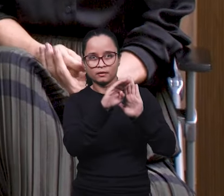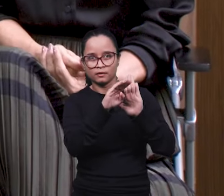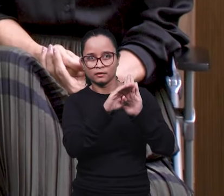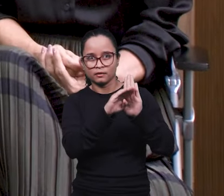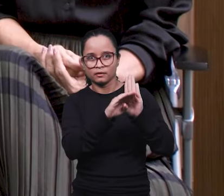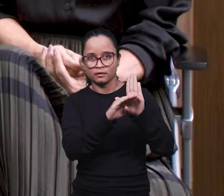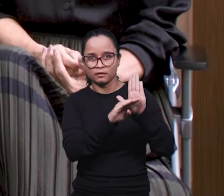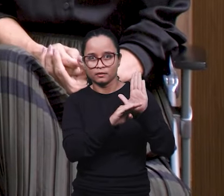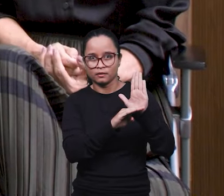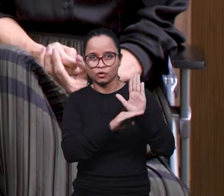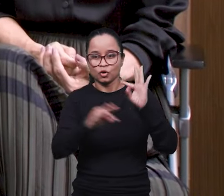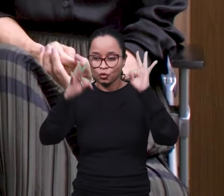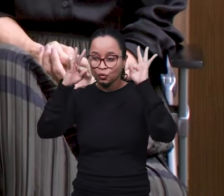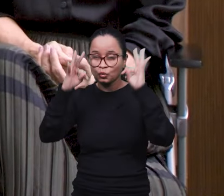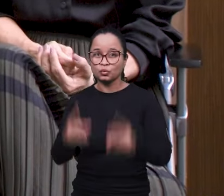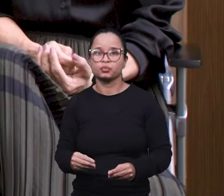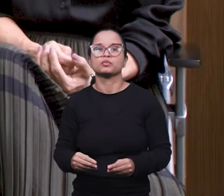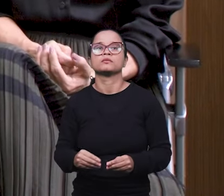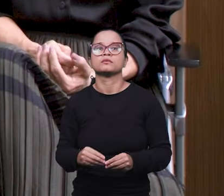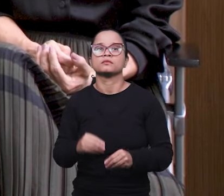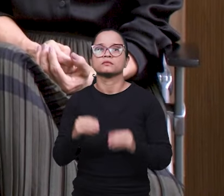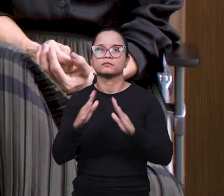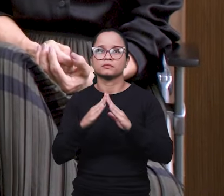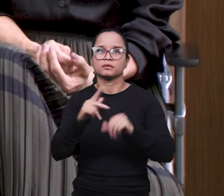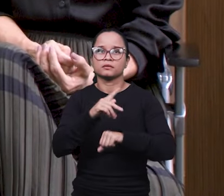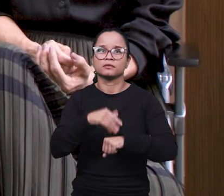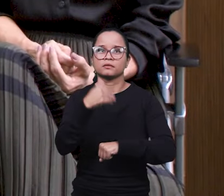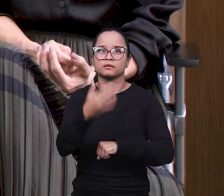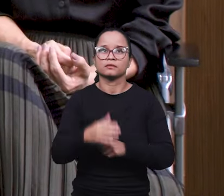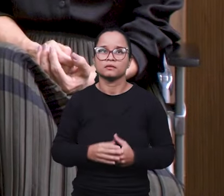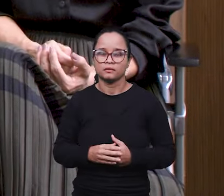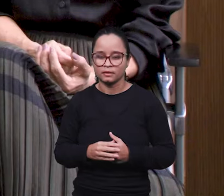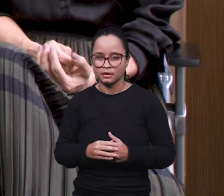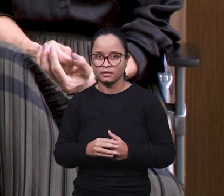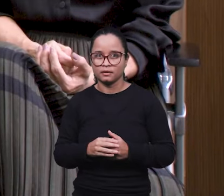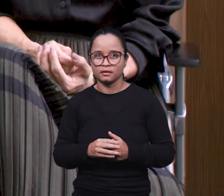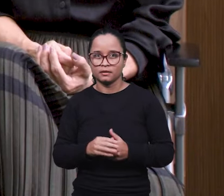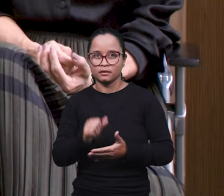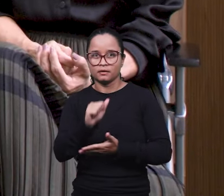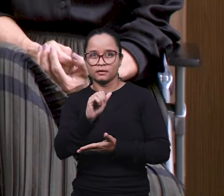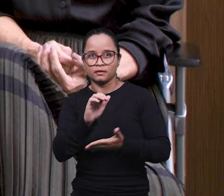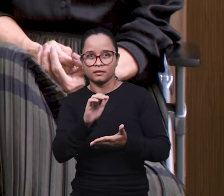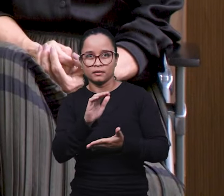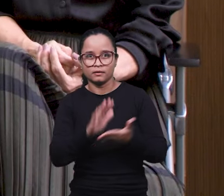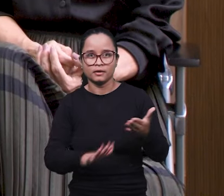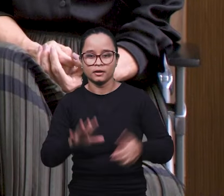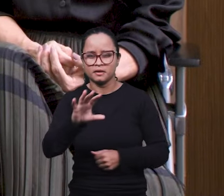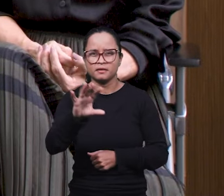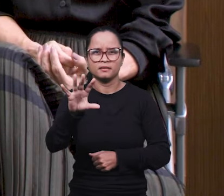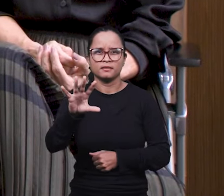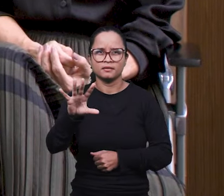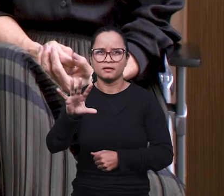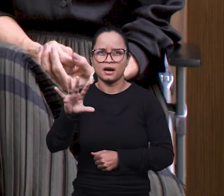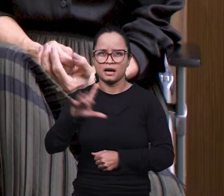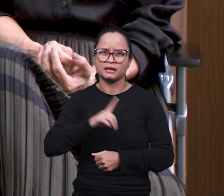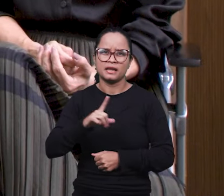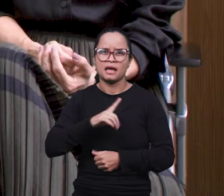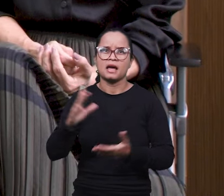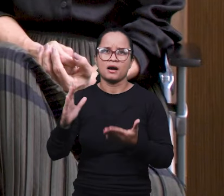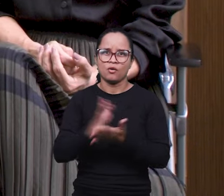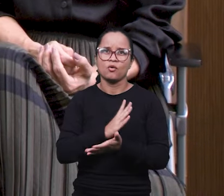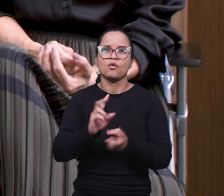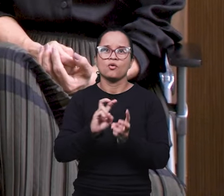checklist do intercâmbio fez atividades Extra eh fez es Guima fez escotismo foi